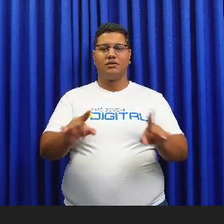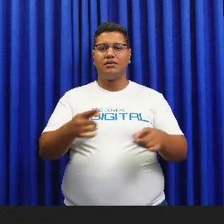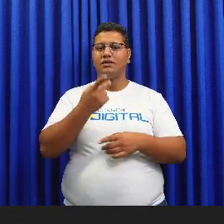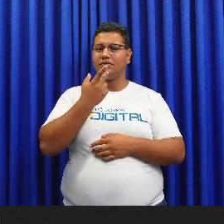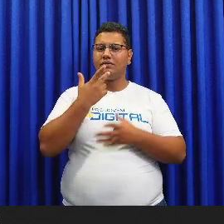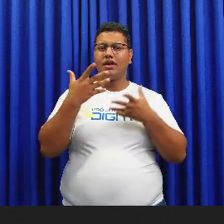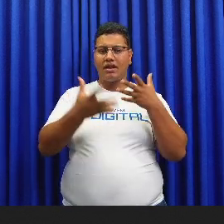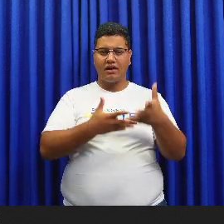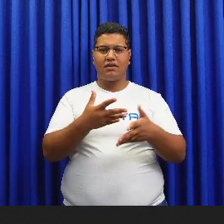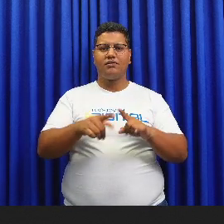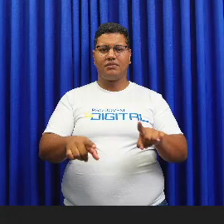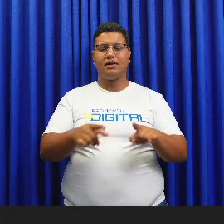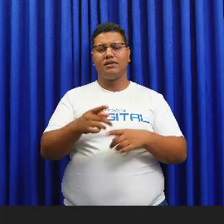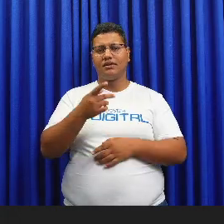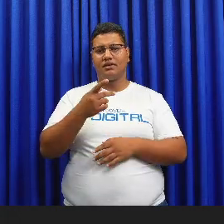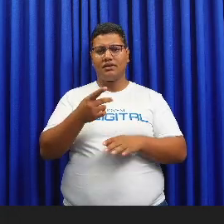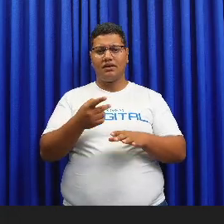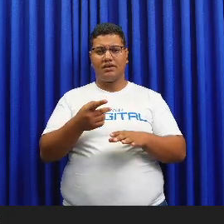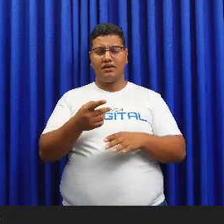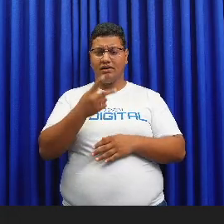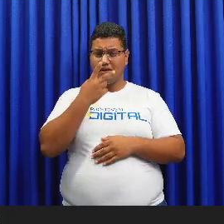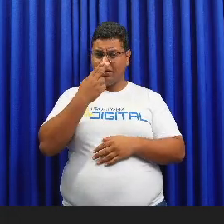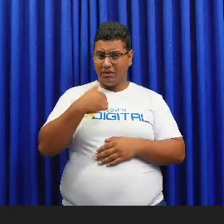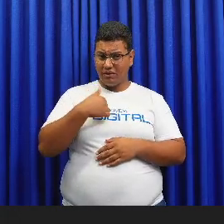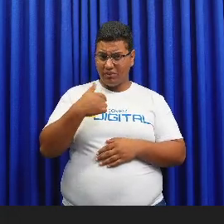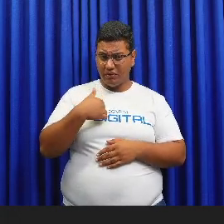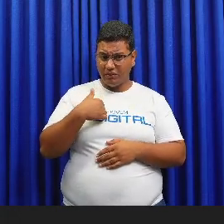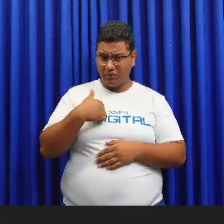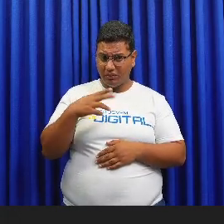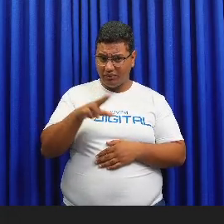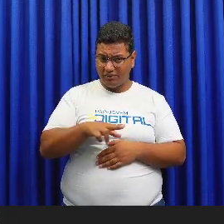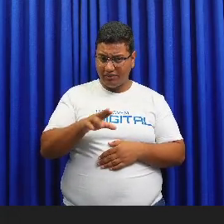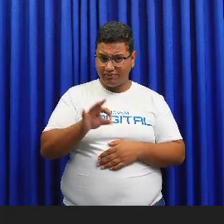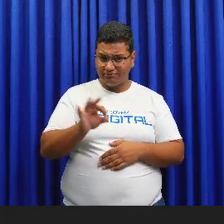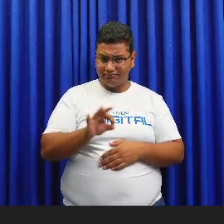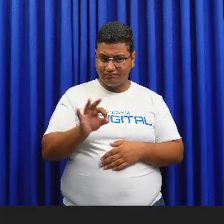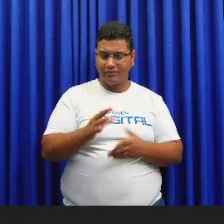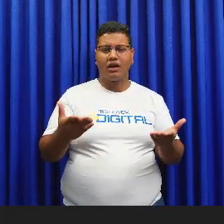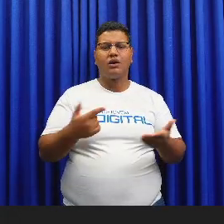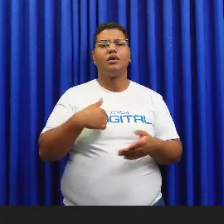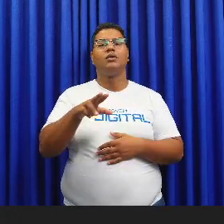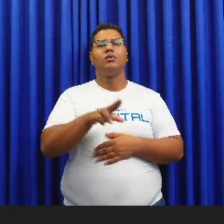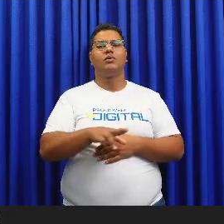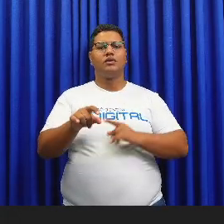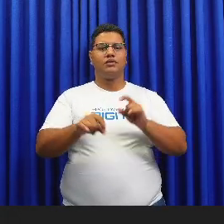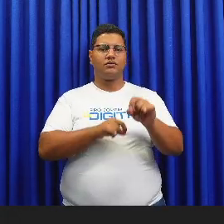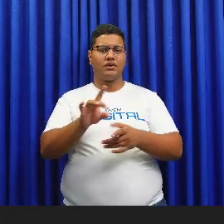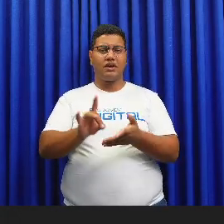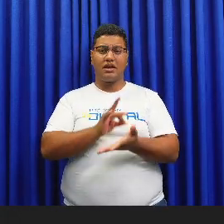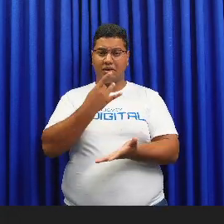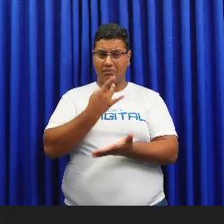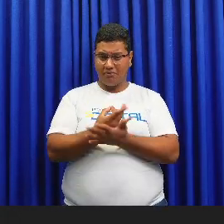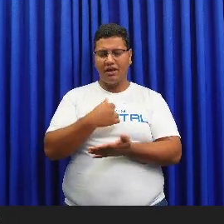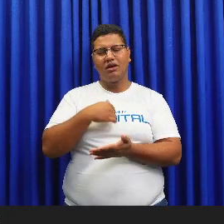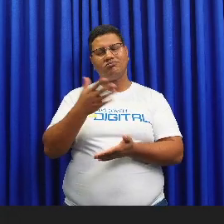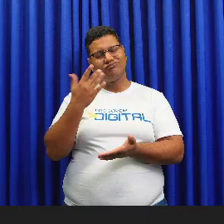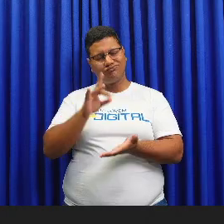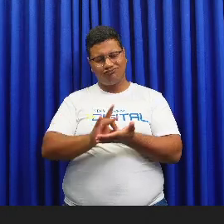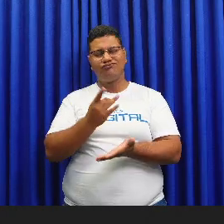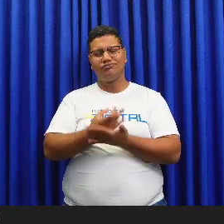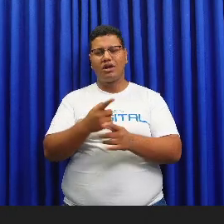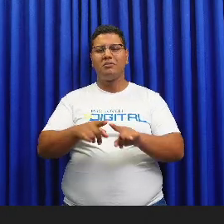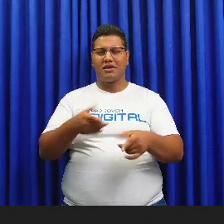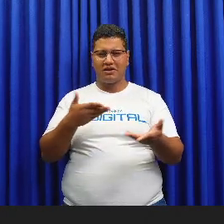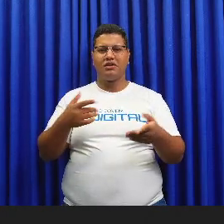Agenda. Mas eu usava o Google Agenda? Eu não usava. Agora, eu estou começando de fato, a usar. Estou